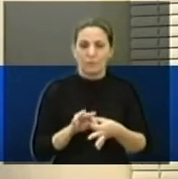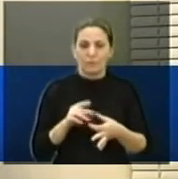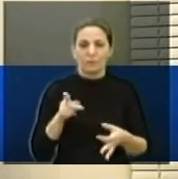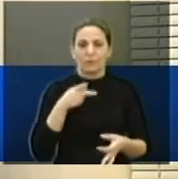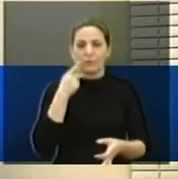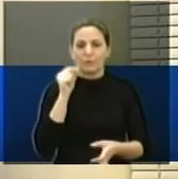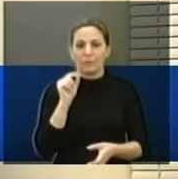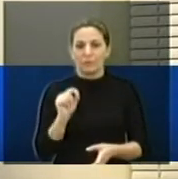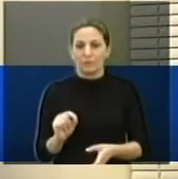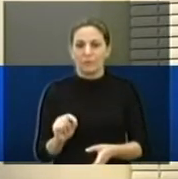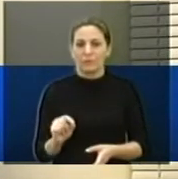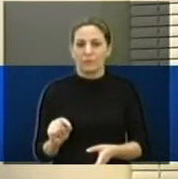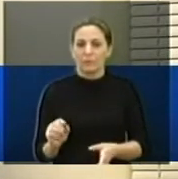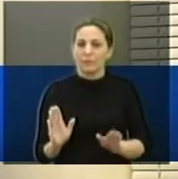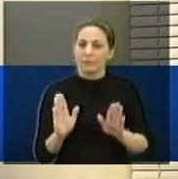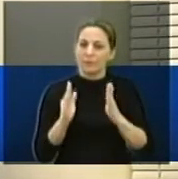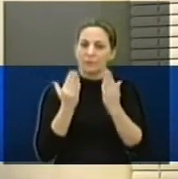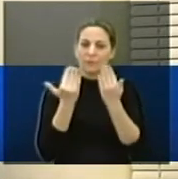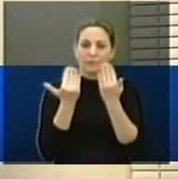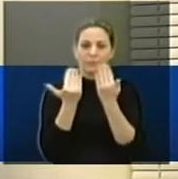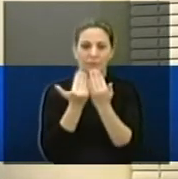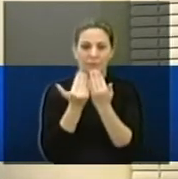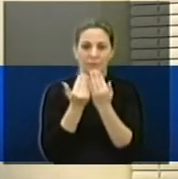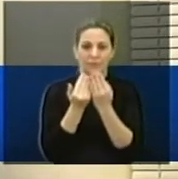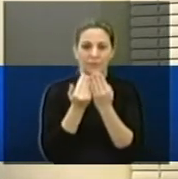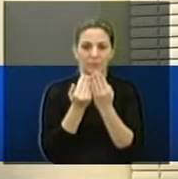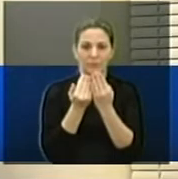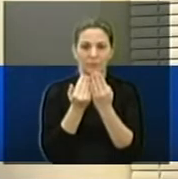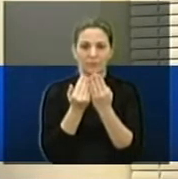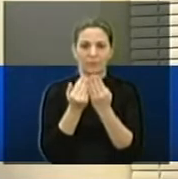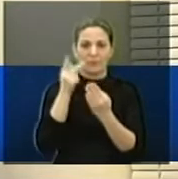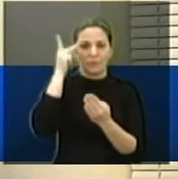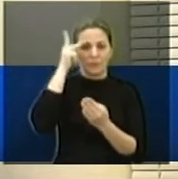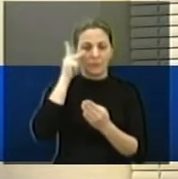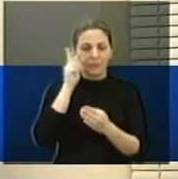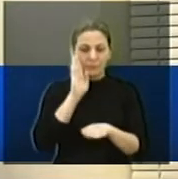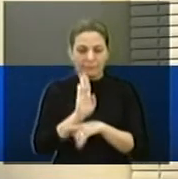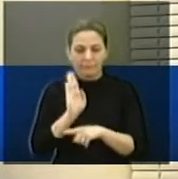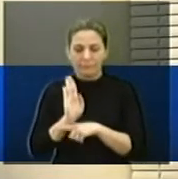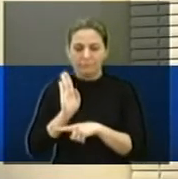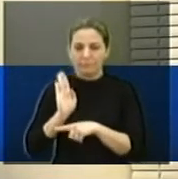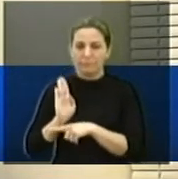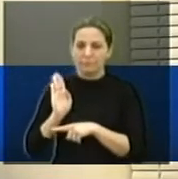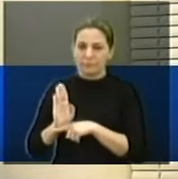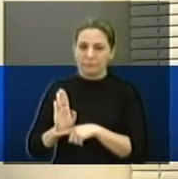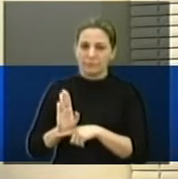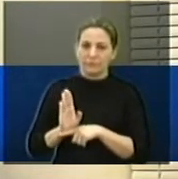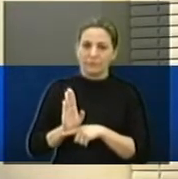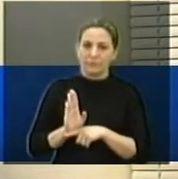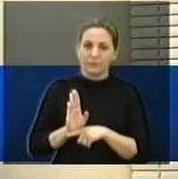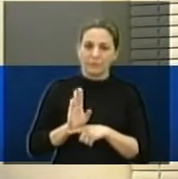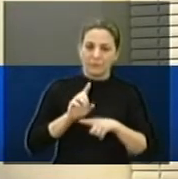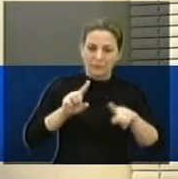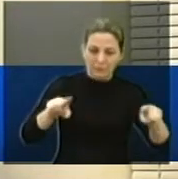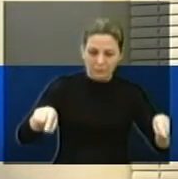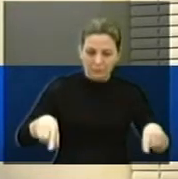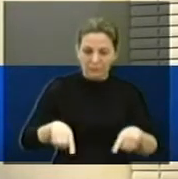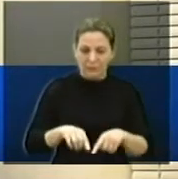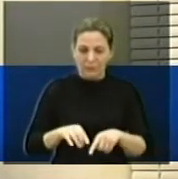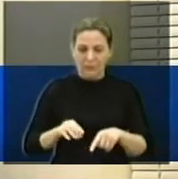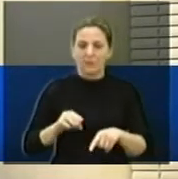aqui que fecharia alguns postos de atendimento com uma sala de estabilização ações